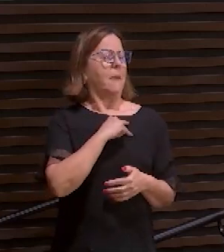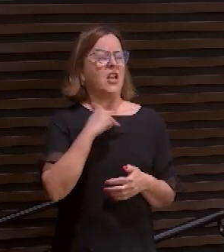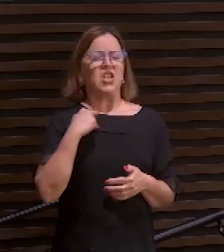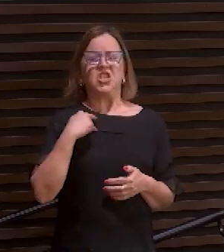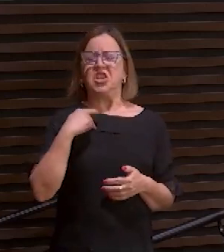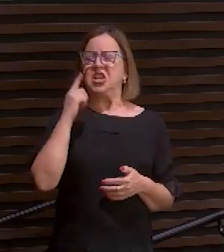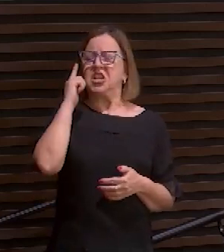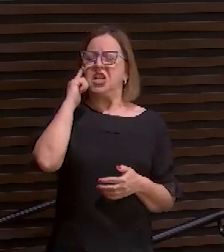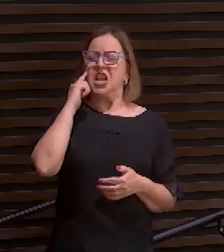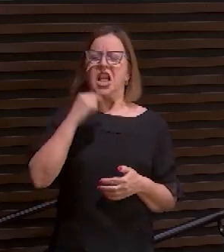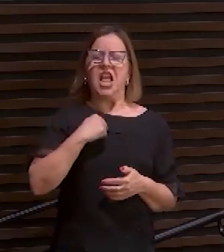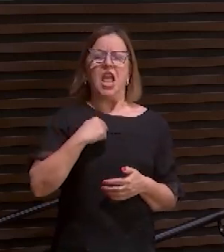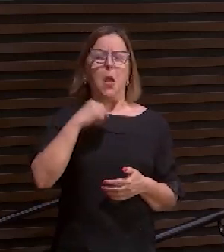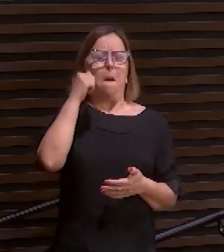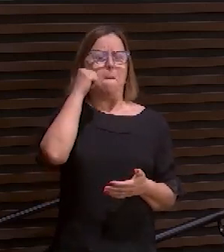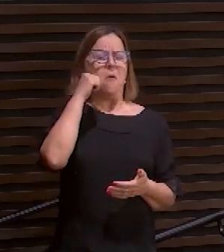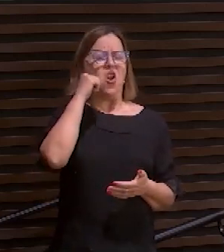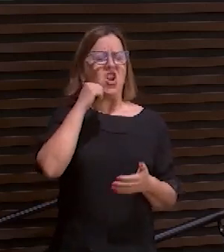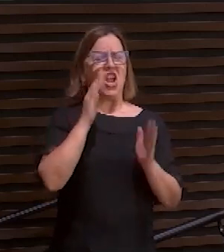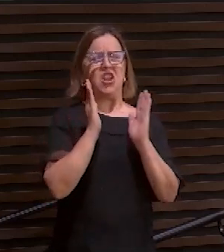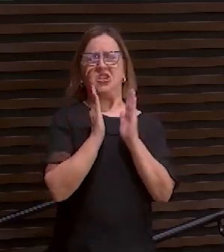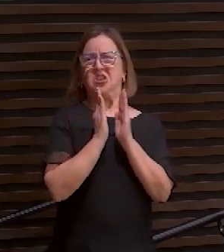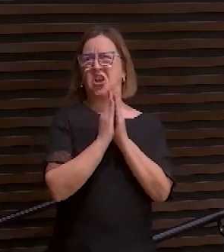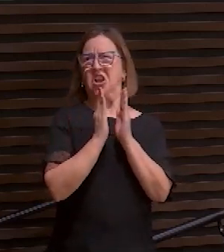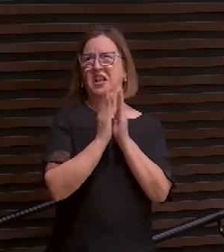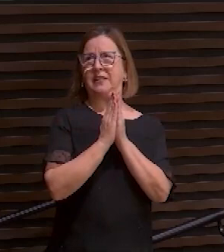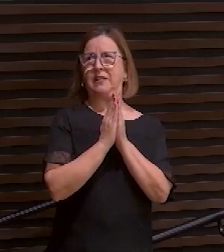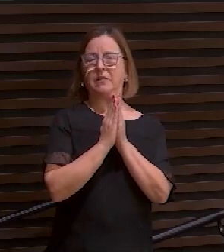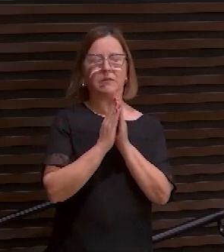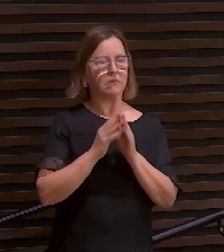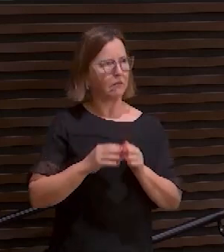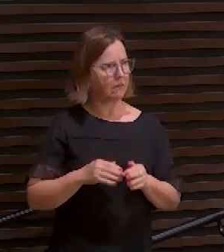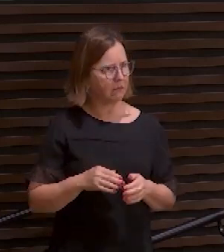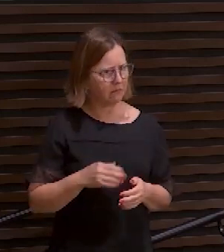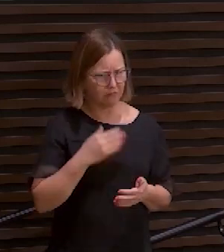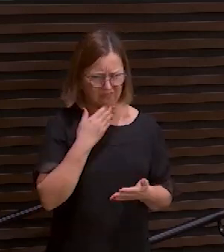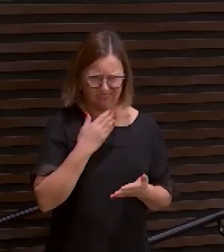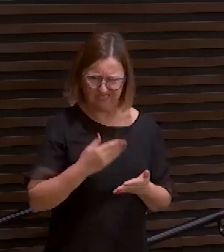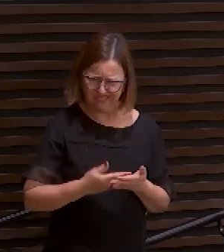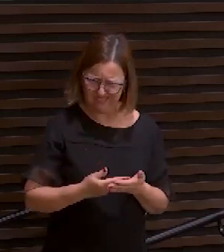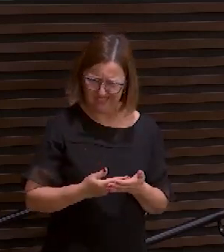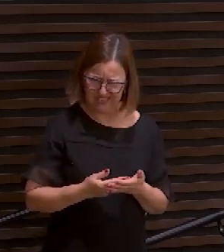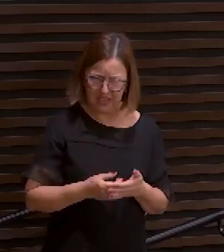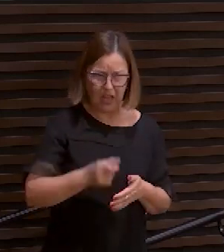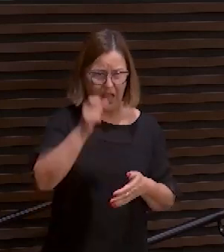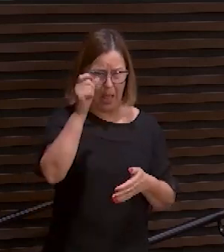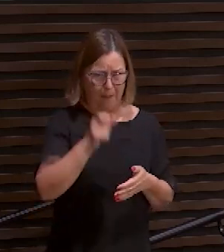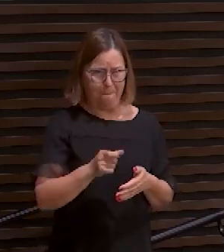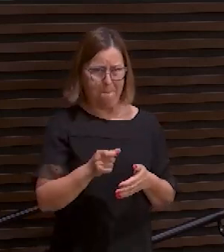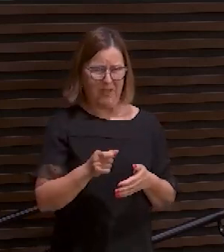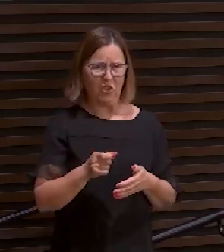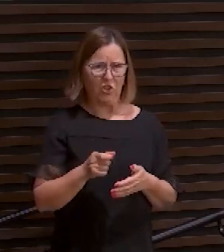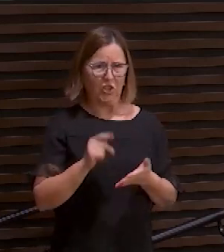uma mulher de oração. Meu pai do céu, quem é de oração não conta.